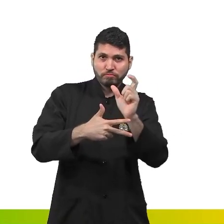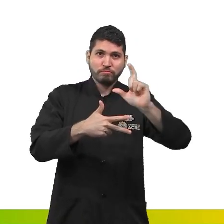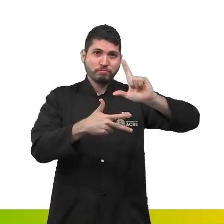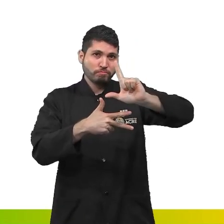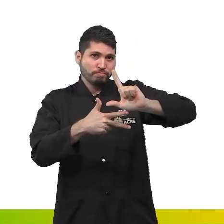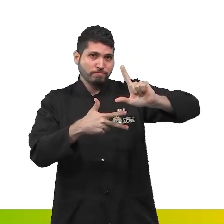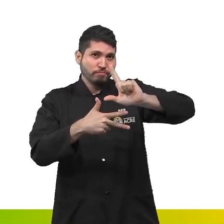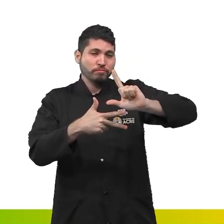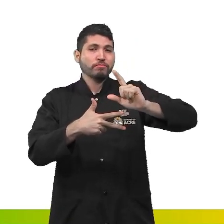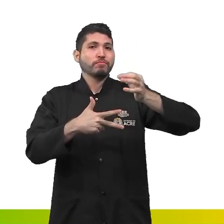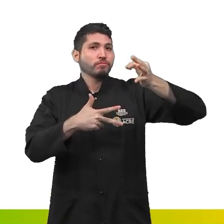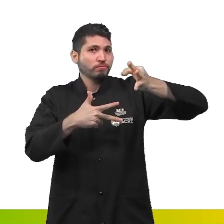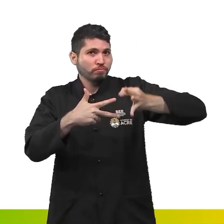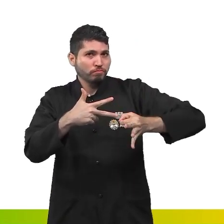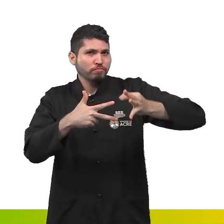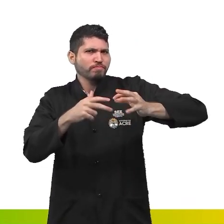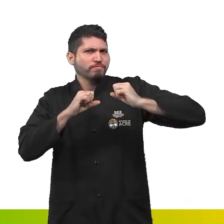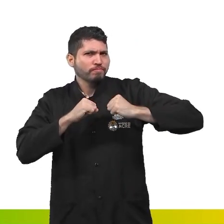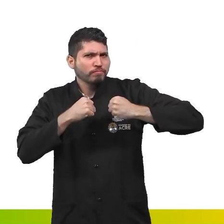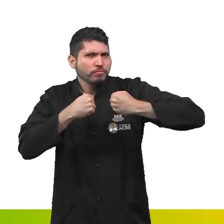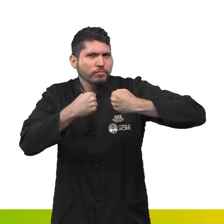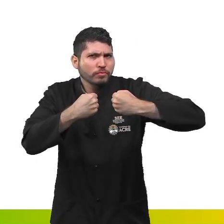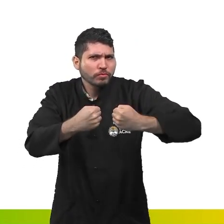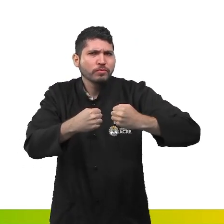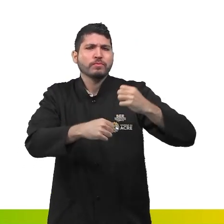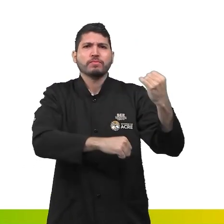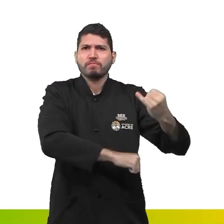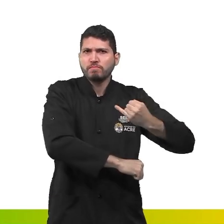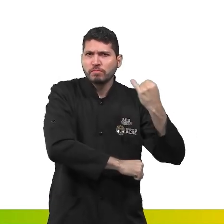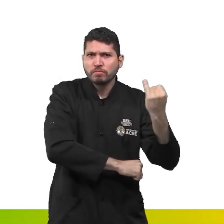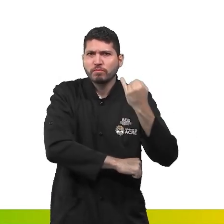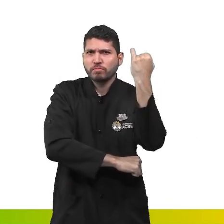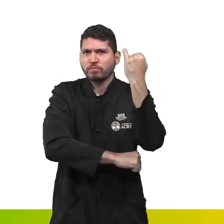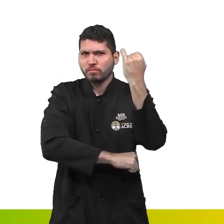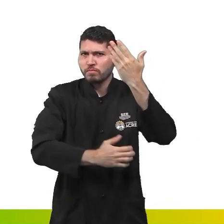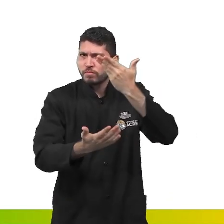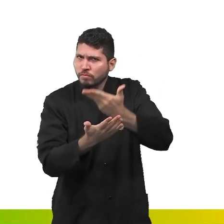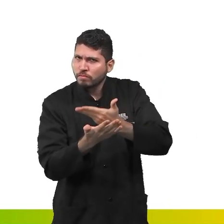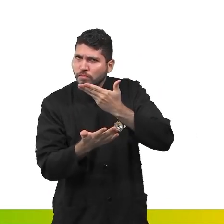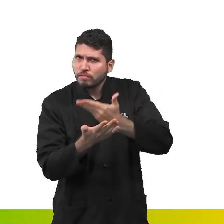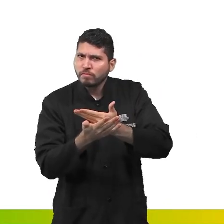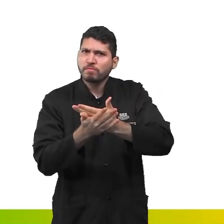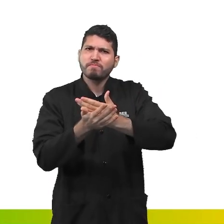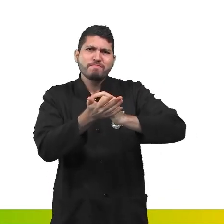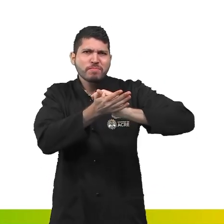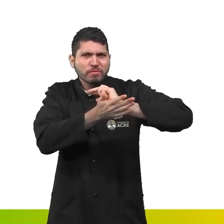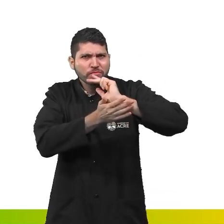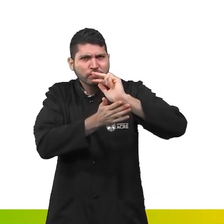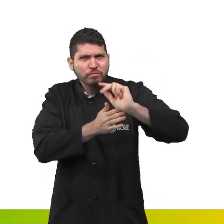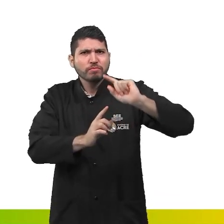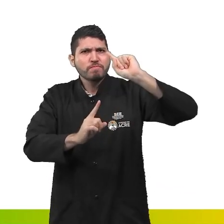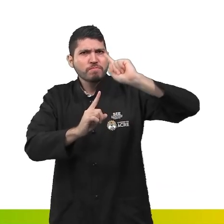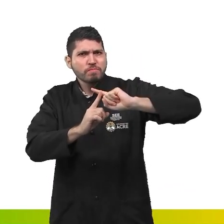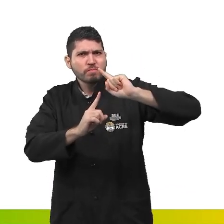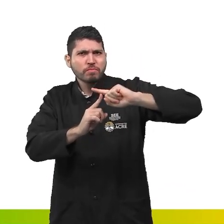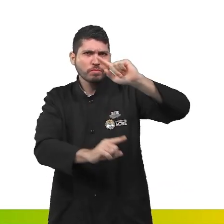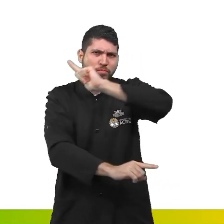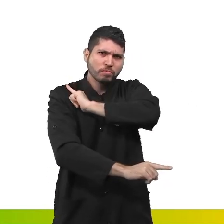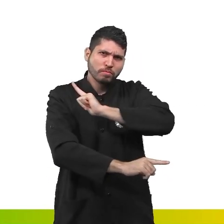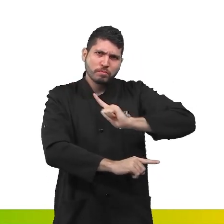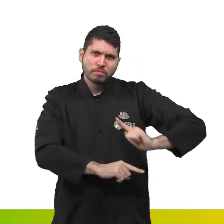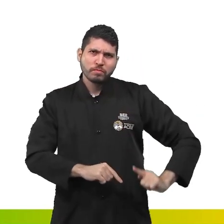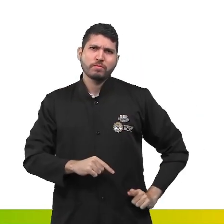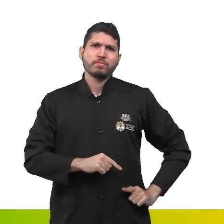e judiciário. E defendeu também a importância do estudo das diferentes formas de governo.